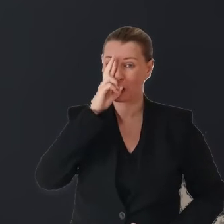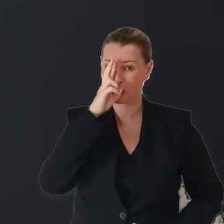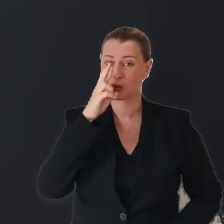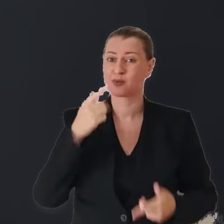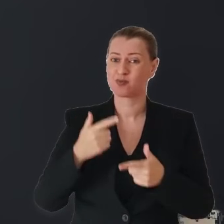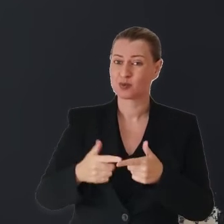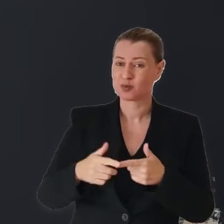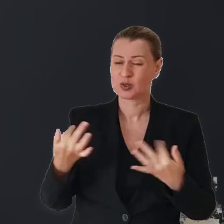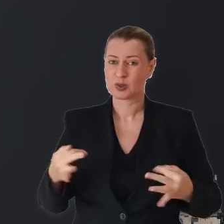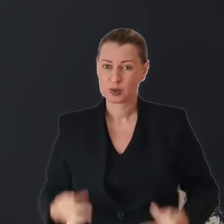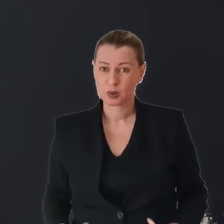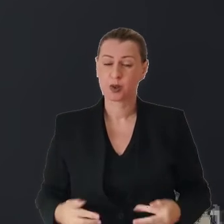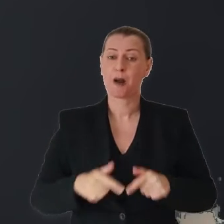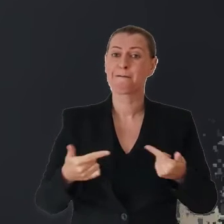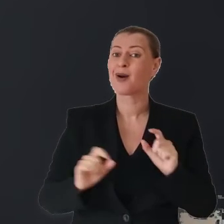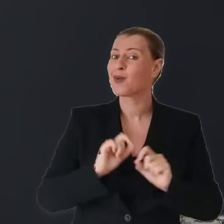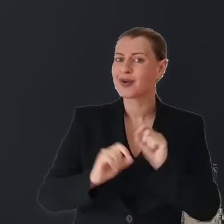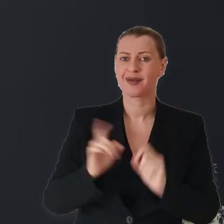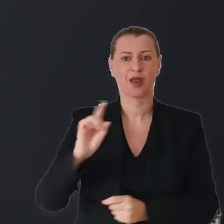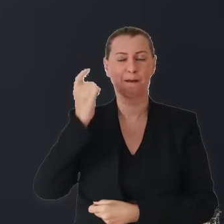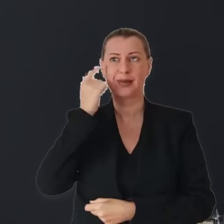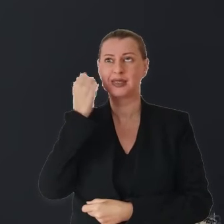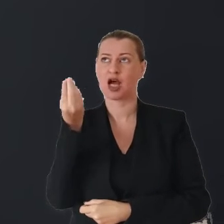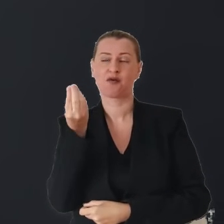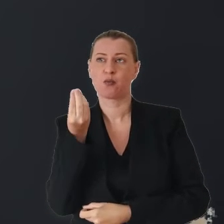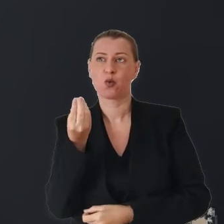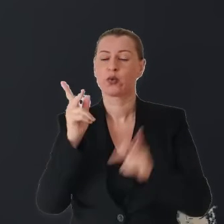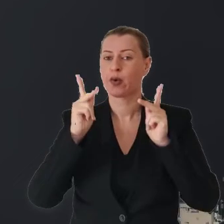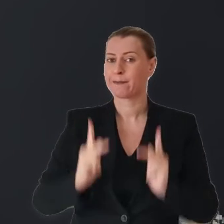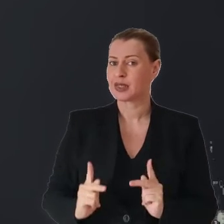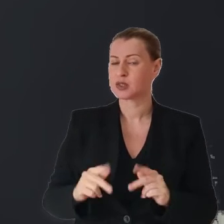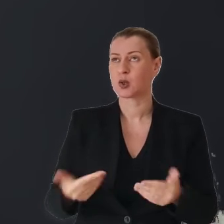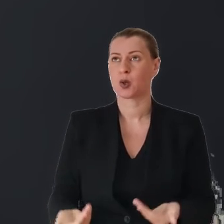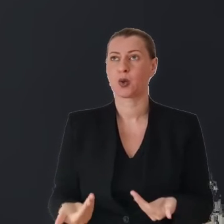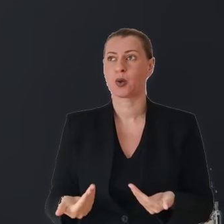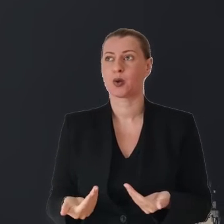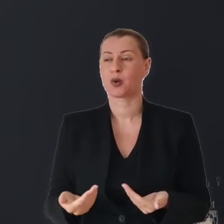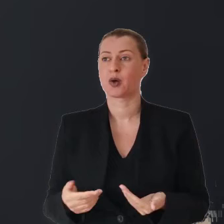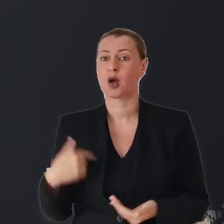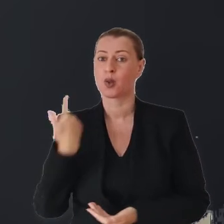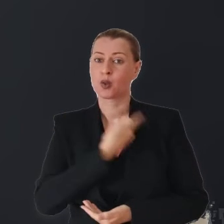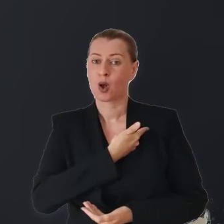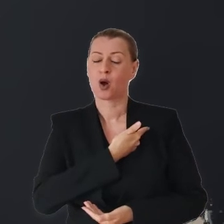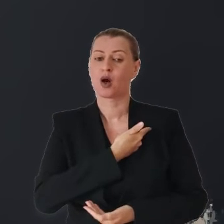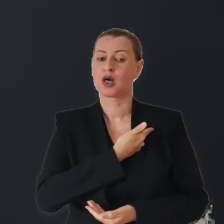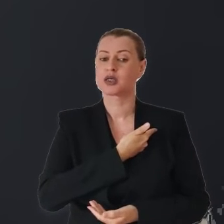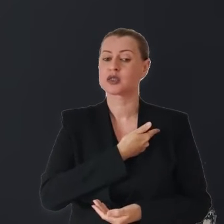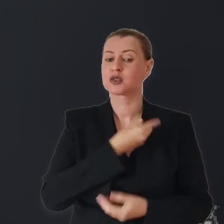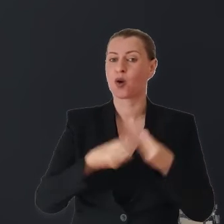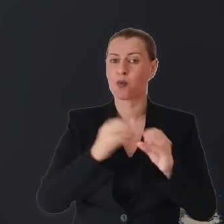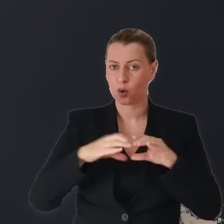lesão, né? Mas a gente não pensava muito, ou as pessoas, enfim, eu digo a gente no sentido